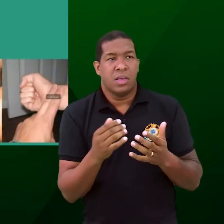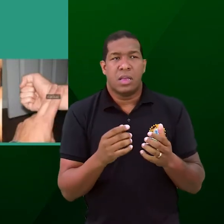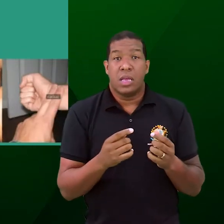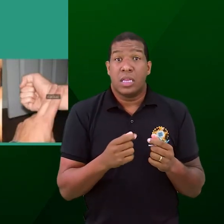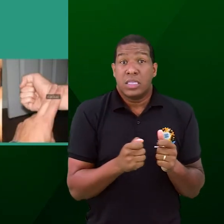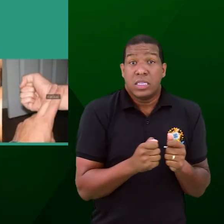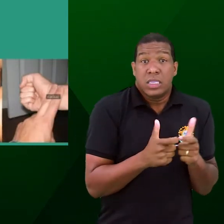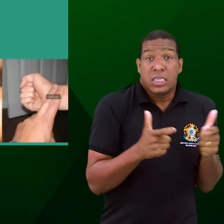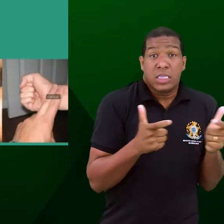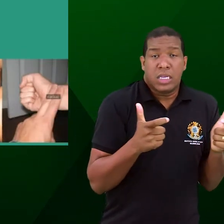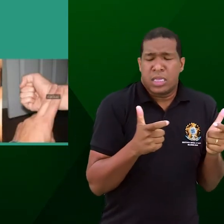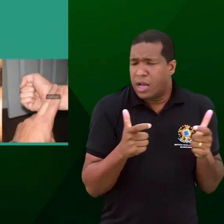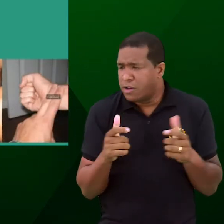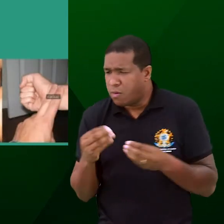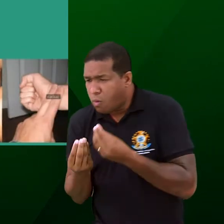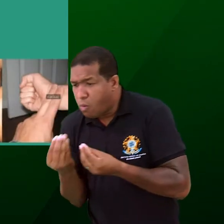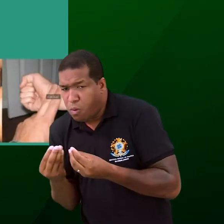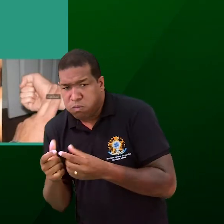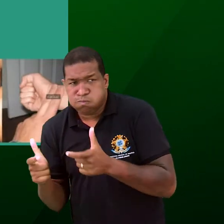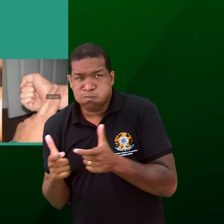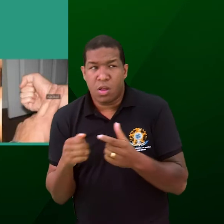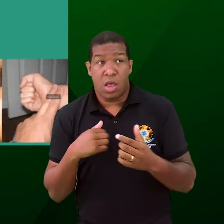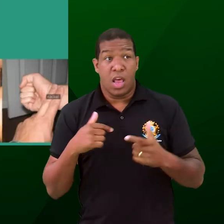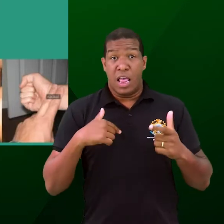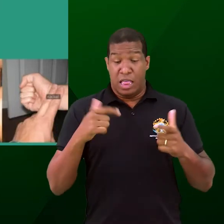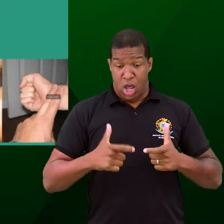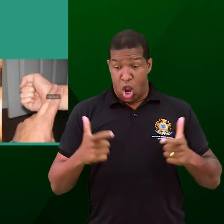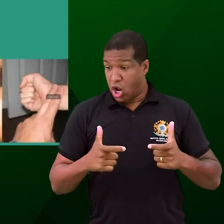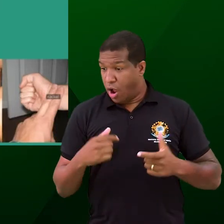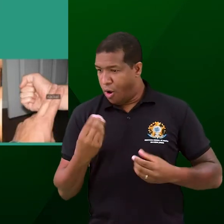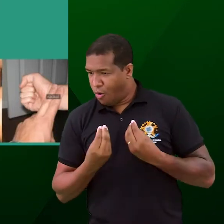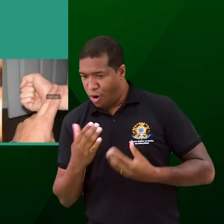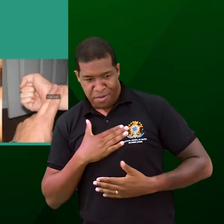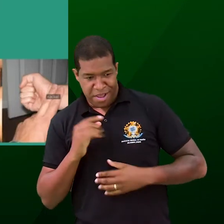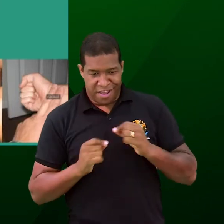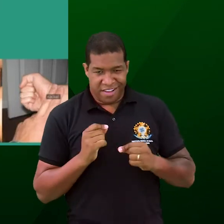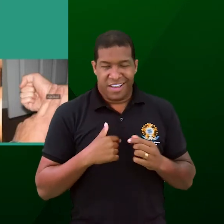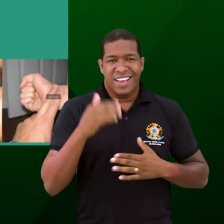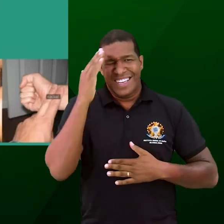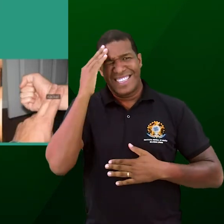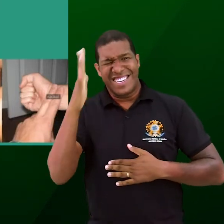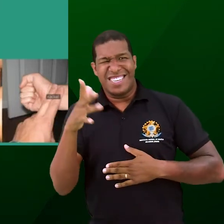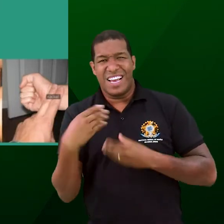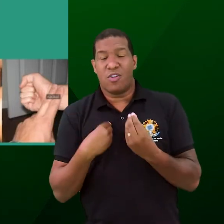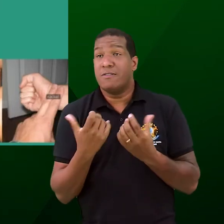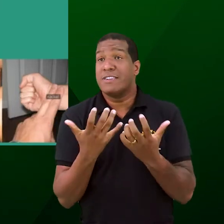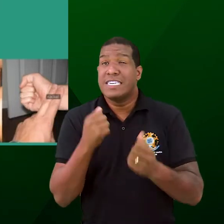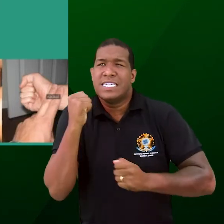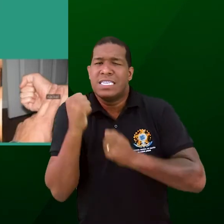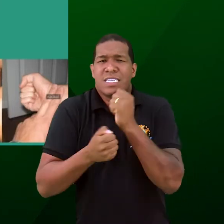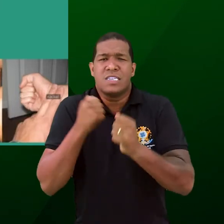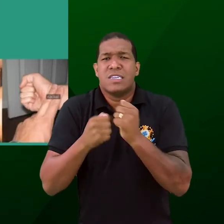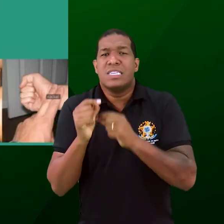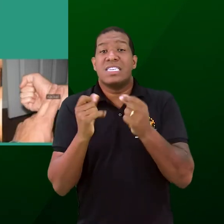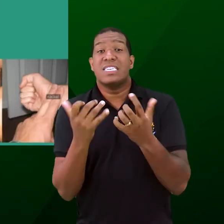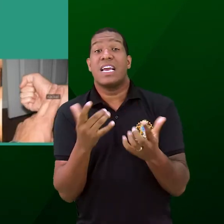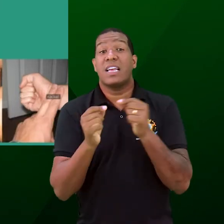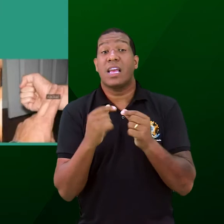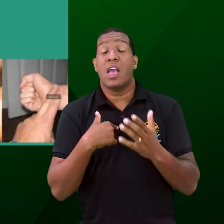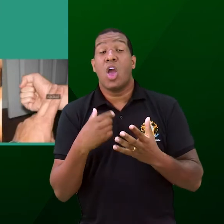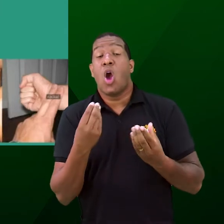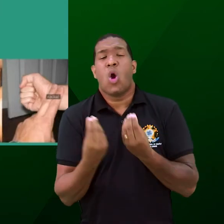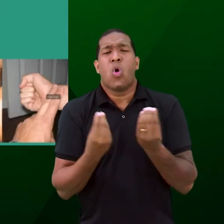gente ter um planejamento com calma, fazer esse período de adaptação que aí vai durar em torno de 2 meses, 1 mês,